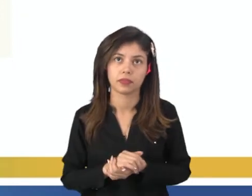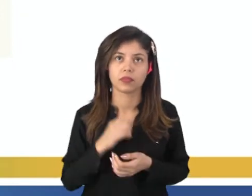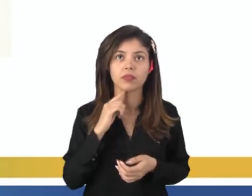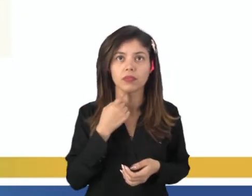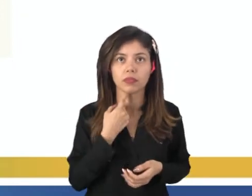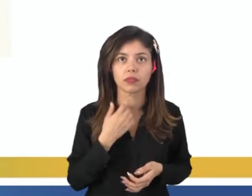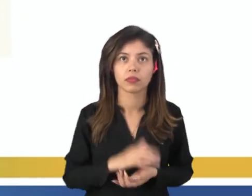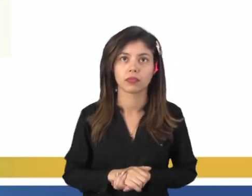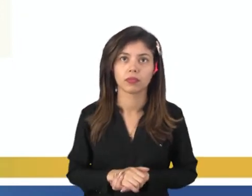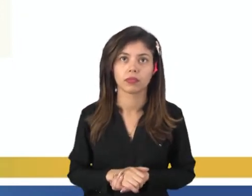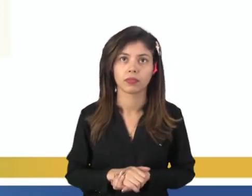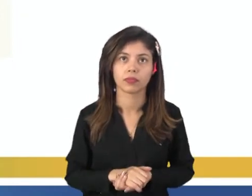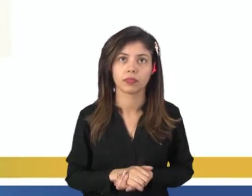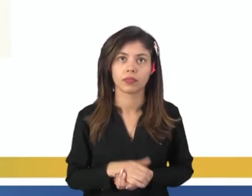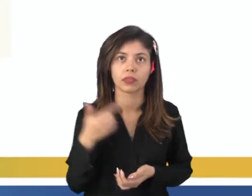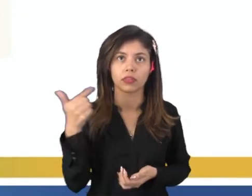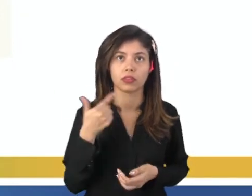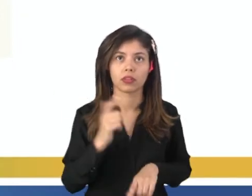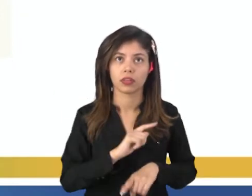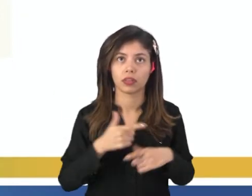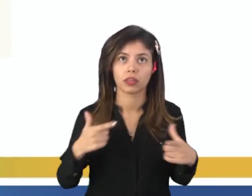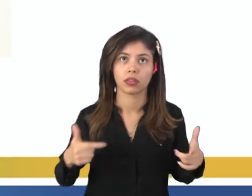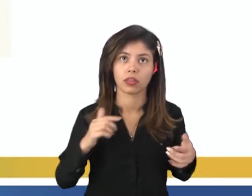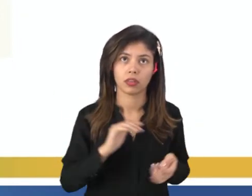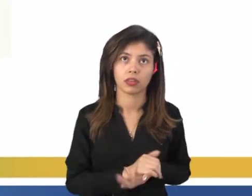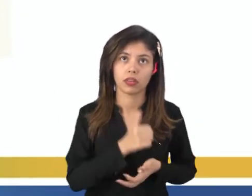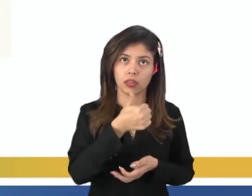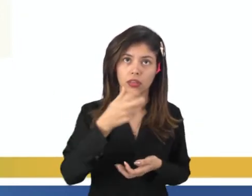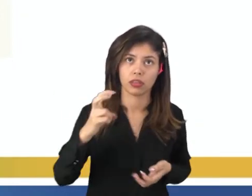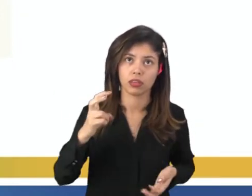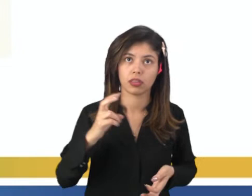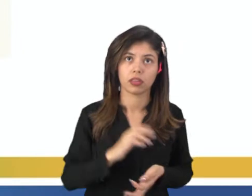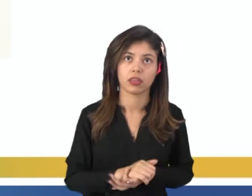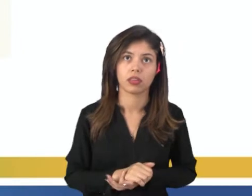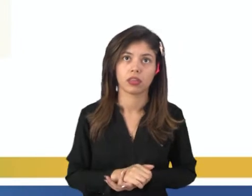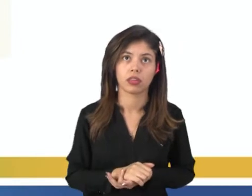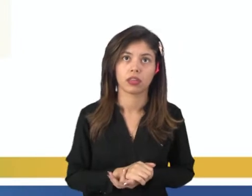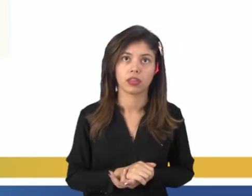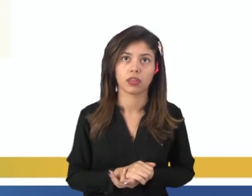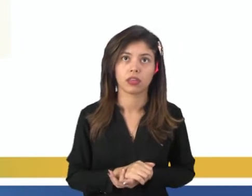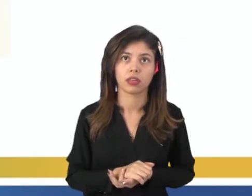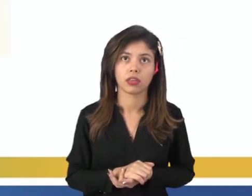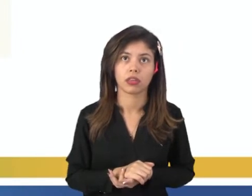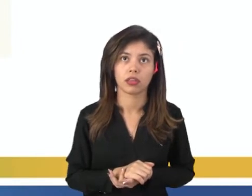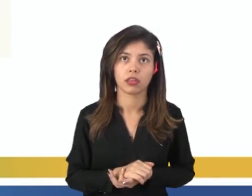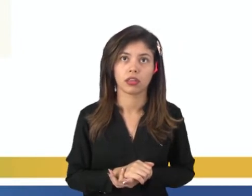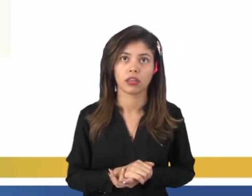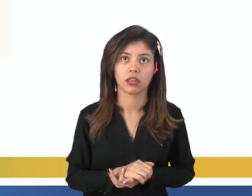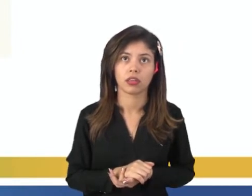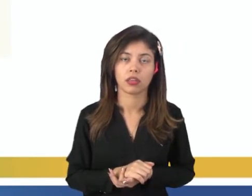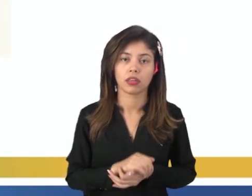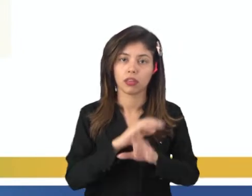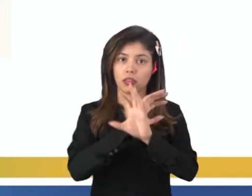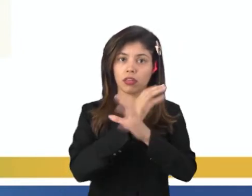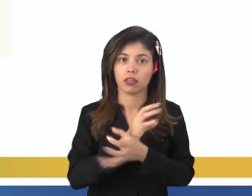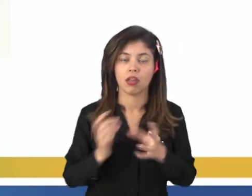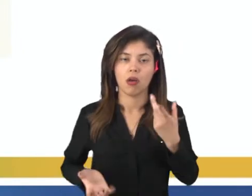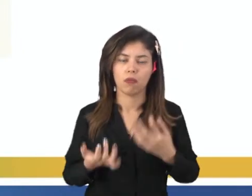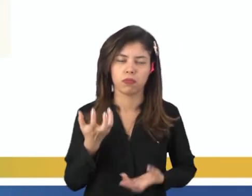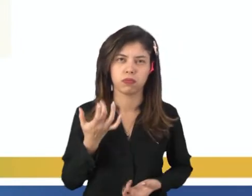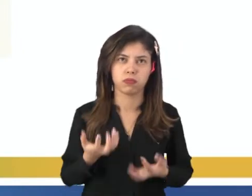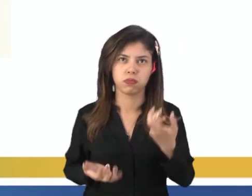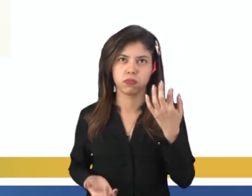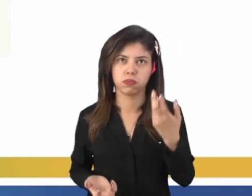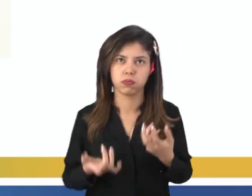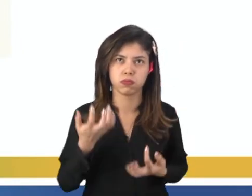o seu processo. A segunda maior fonte de energia elétrica do Brasil é o quê? Olhem lá. Vem da queima de